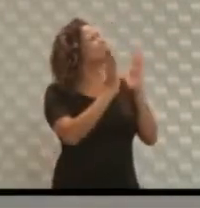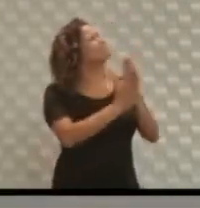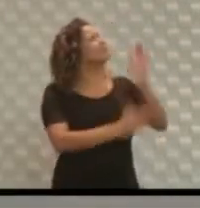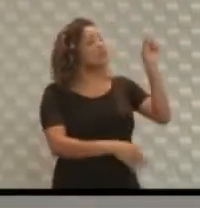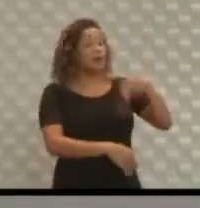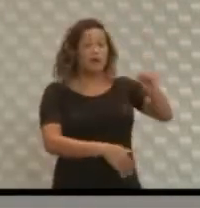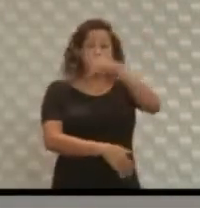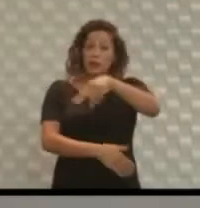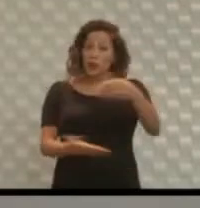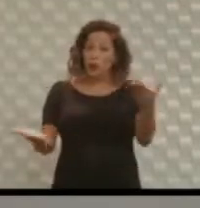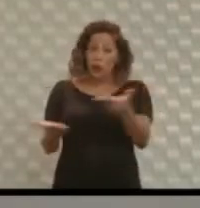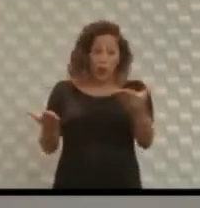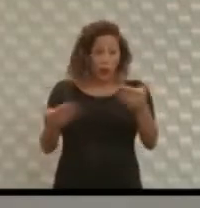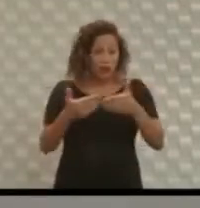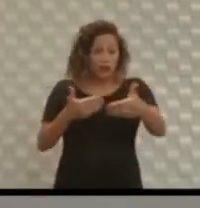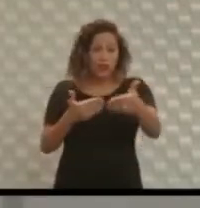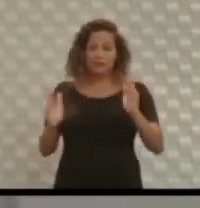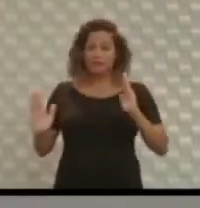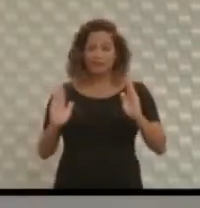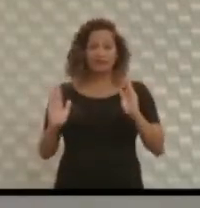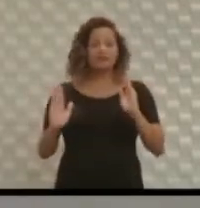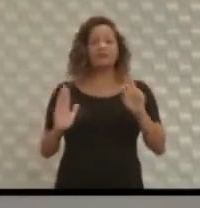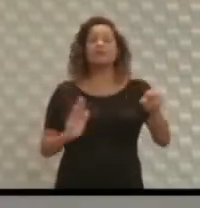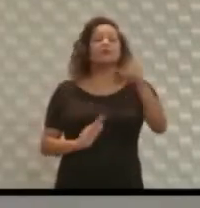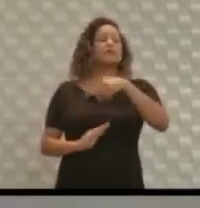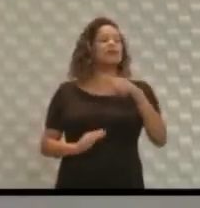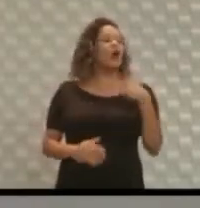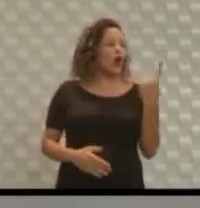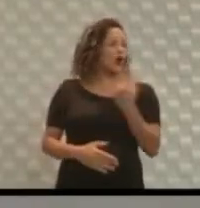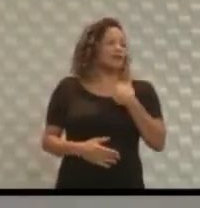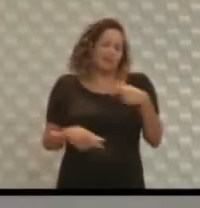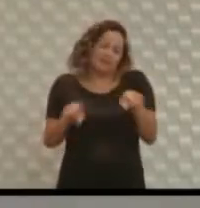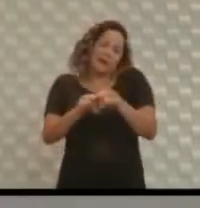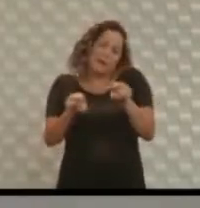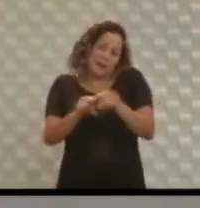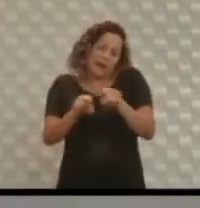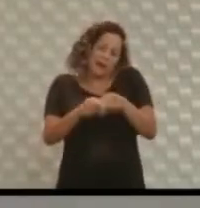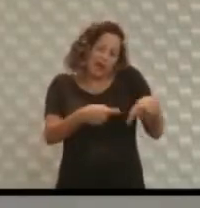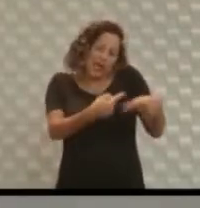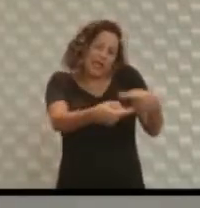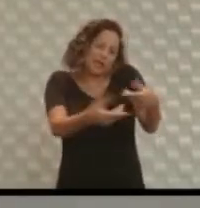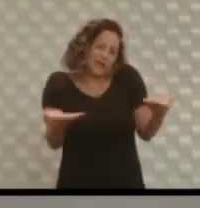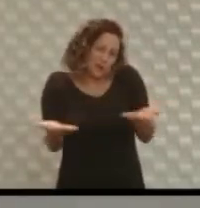uma geração, vocês, nós, eu estou nessa geração também, mas